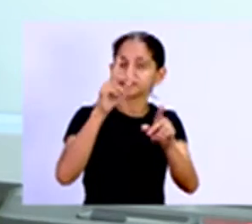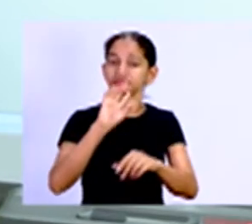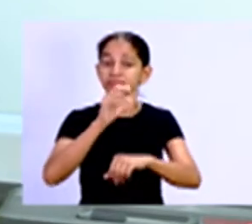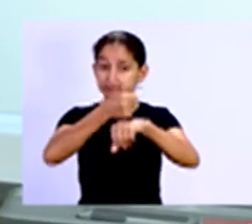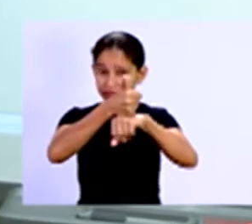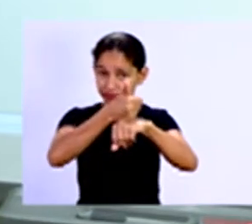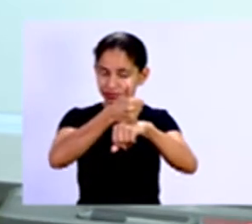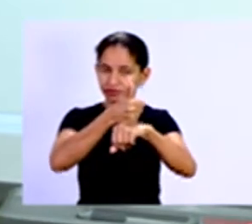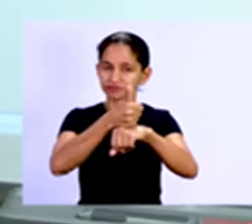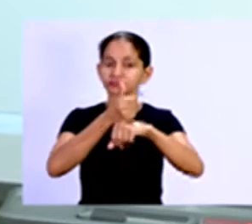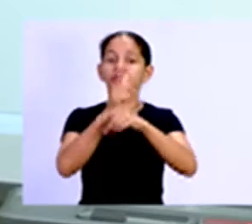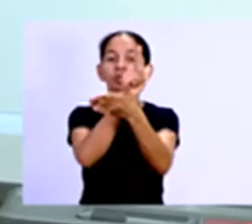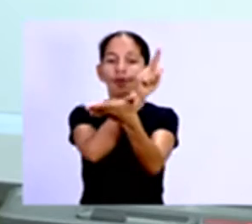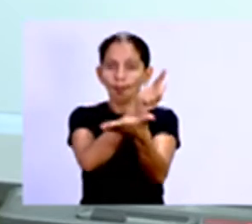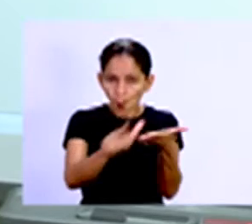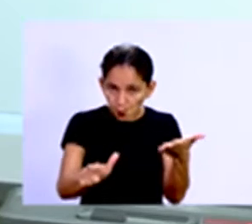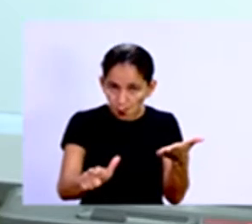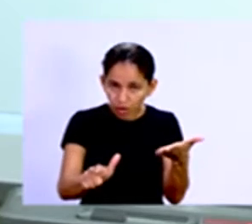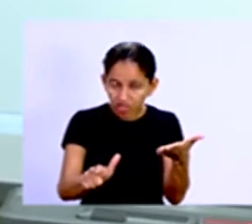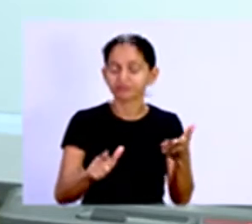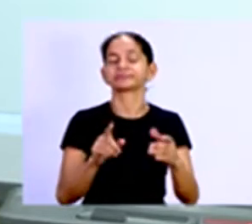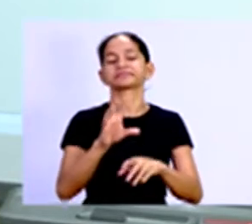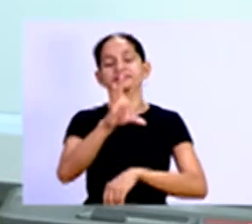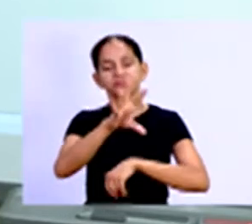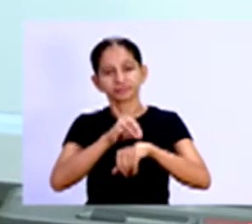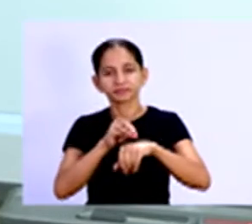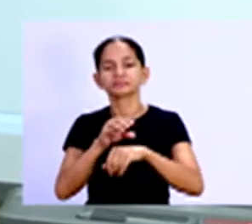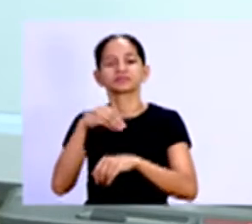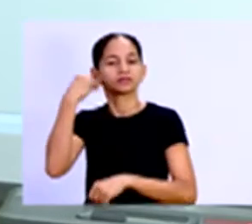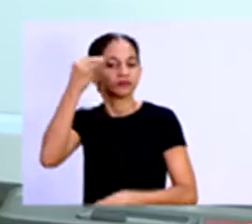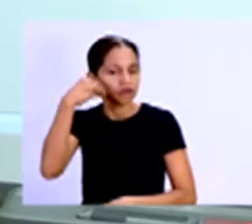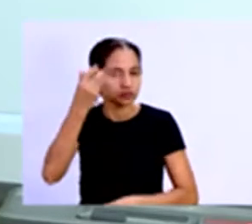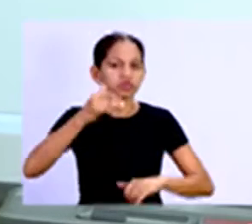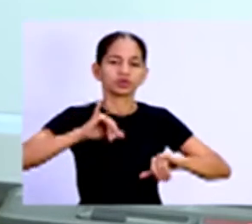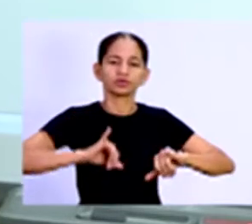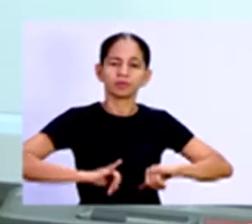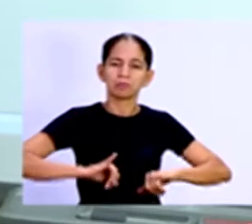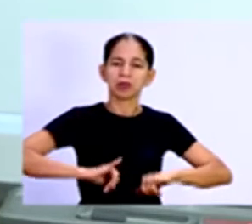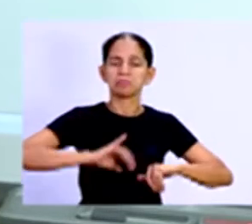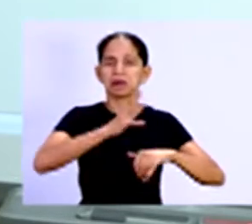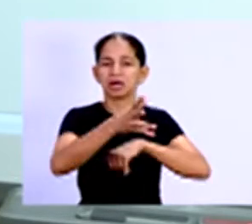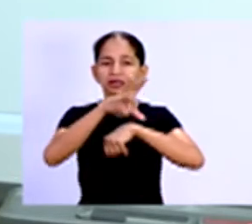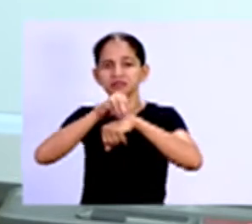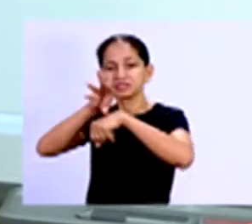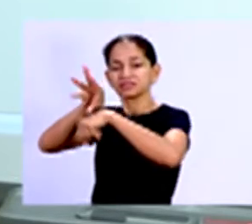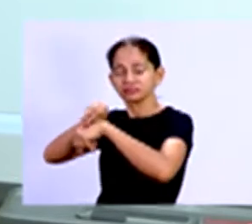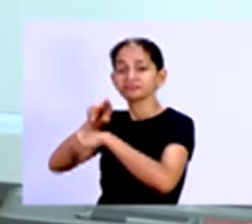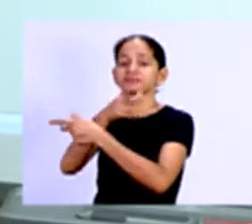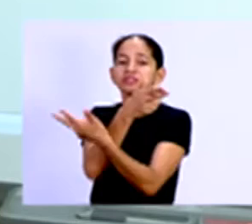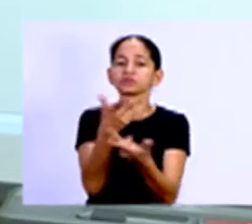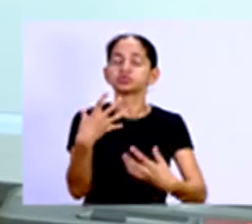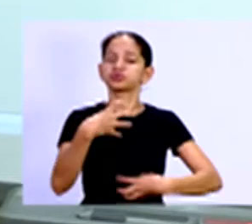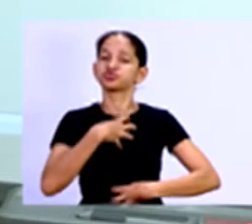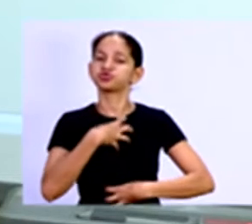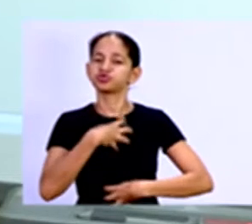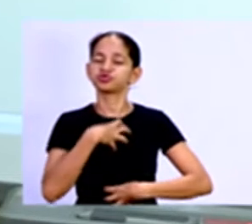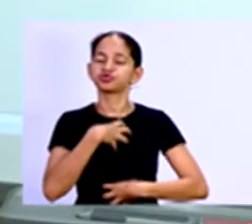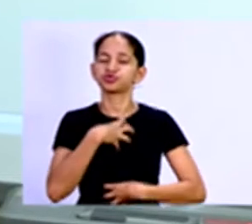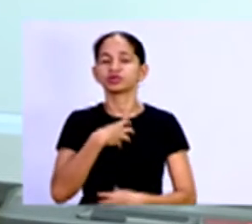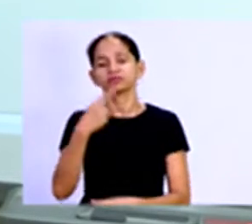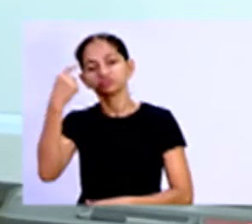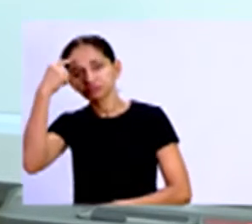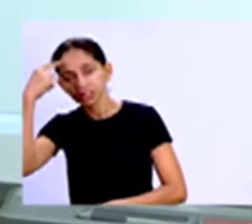que nós nascemos em branco e vai sendo inculcado então todas as normas, regras, maneira de agir, maneira